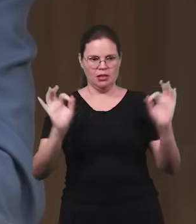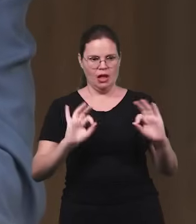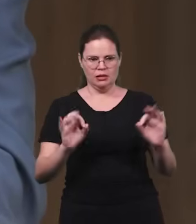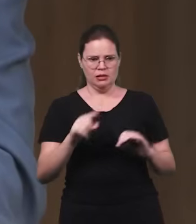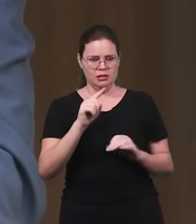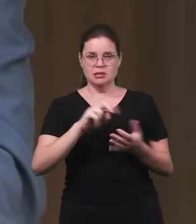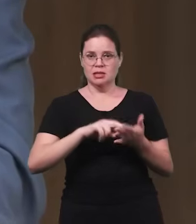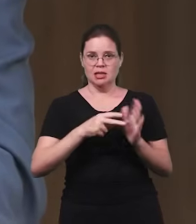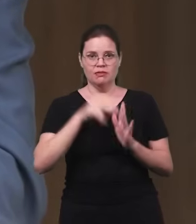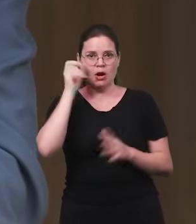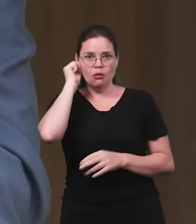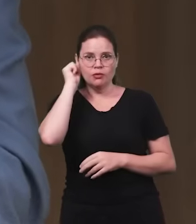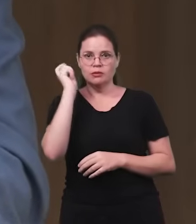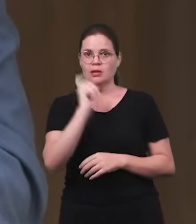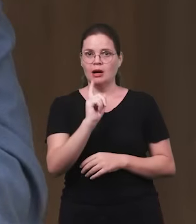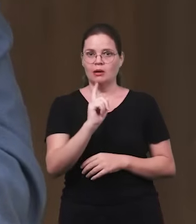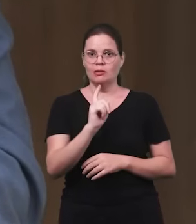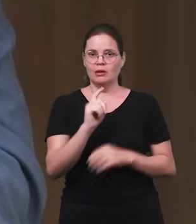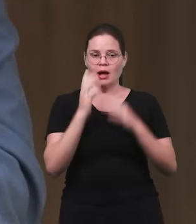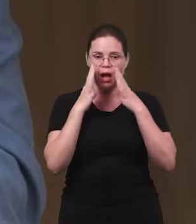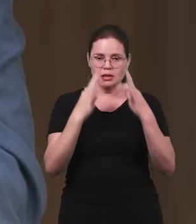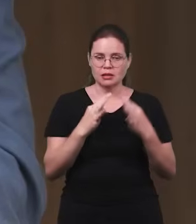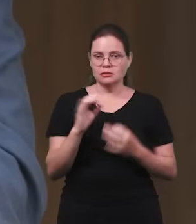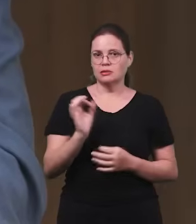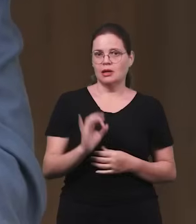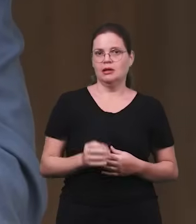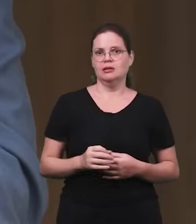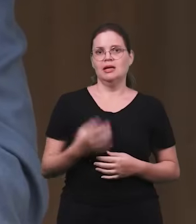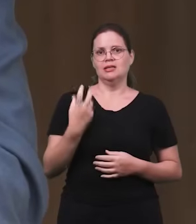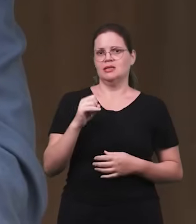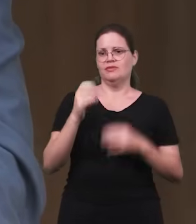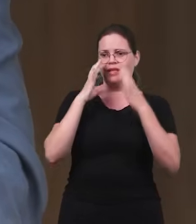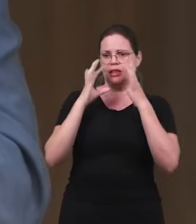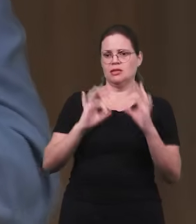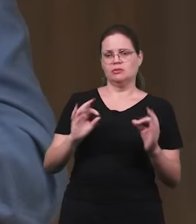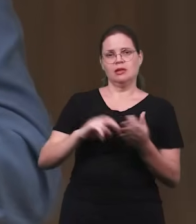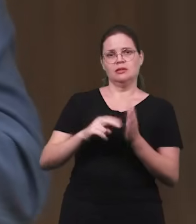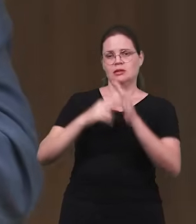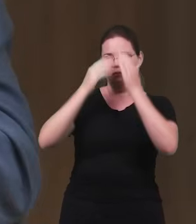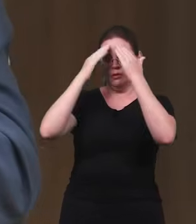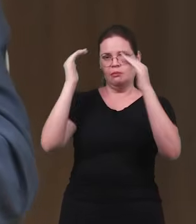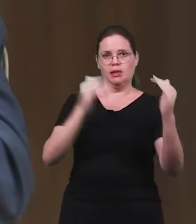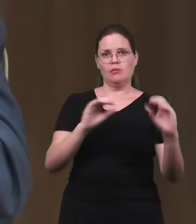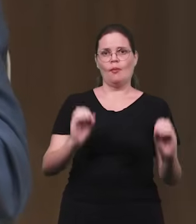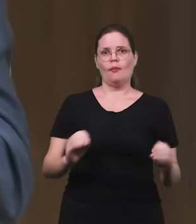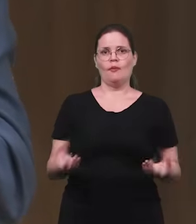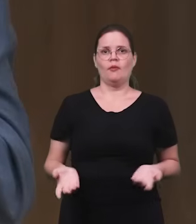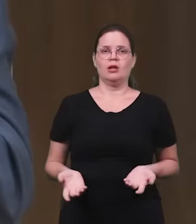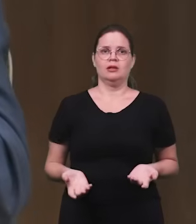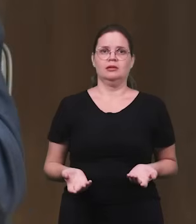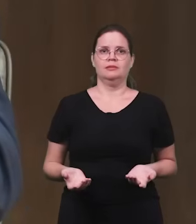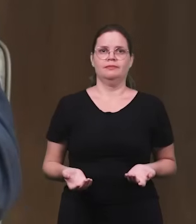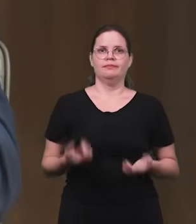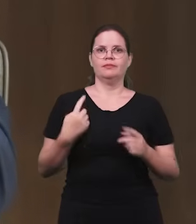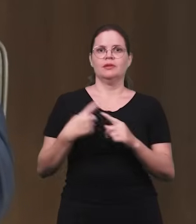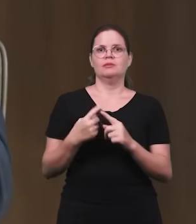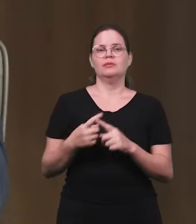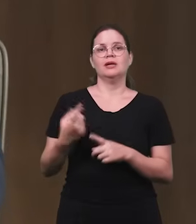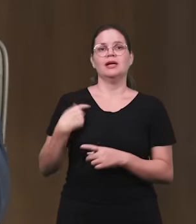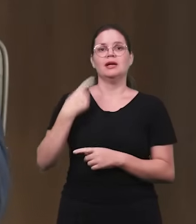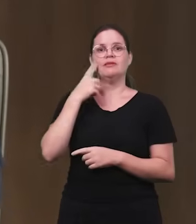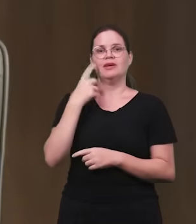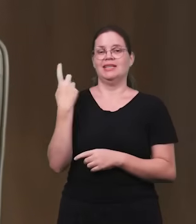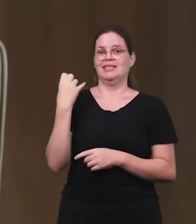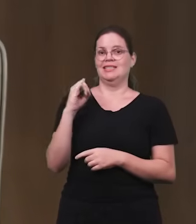só ouviu se você obedeceu. Sim. Obedeceu, então ele me ouviu. Sim. Porque para Deus não se pode conceber que